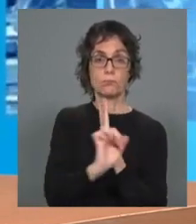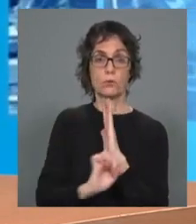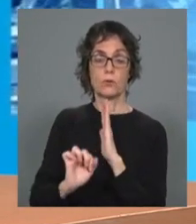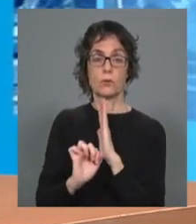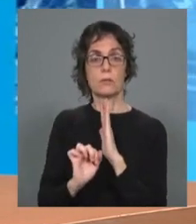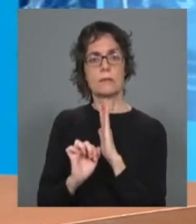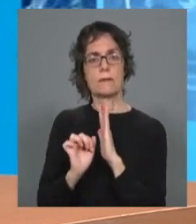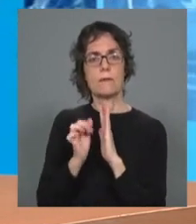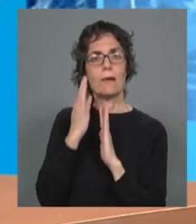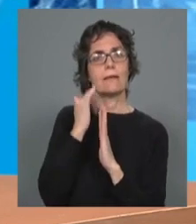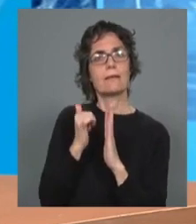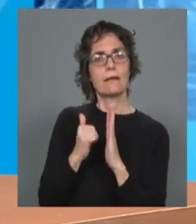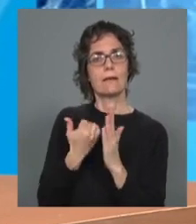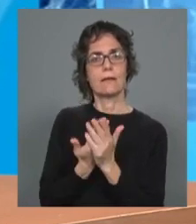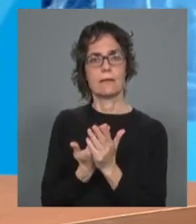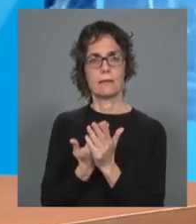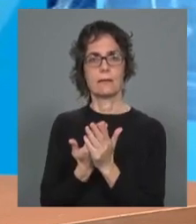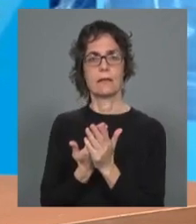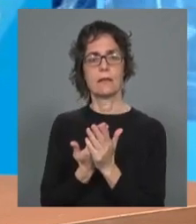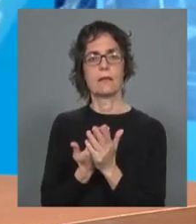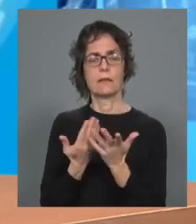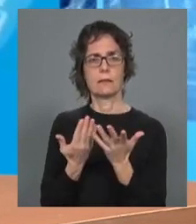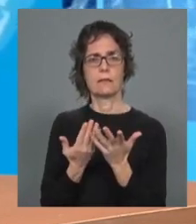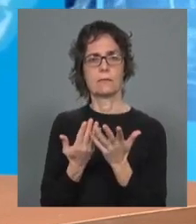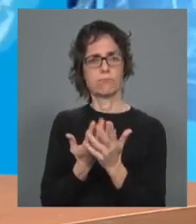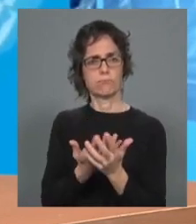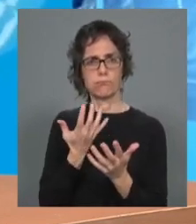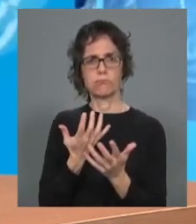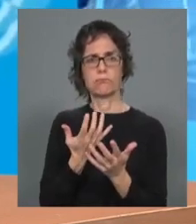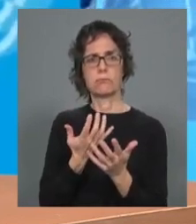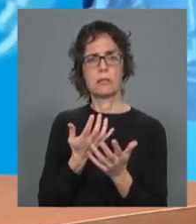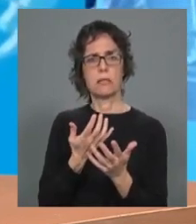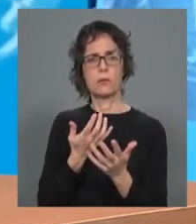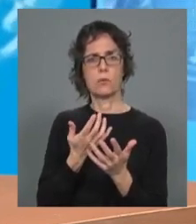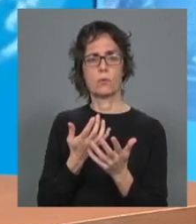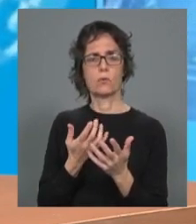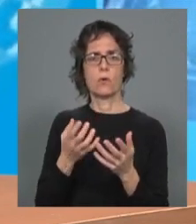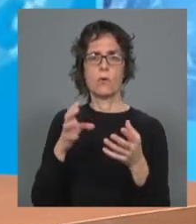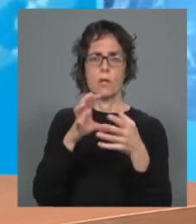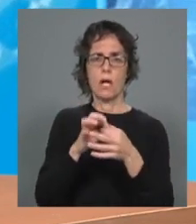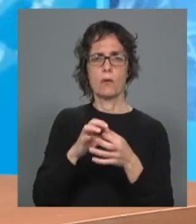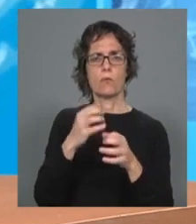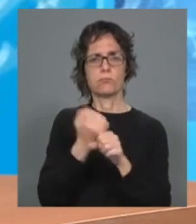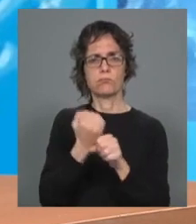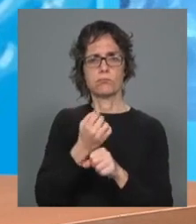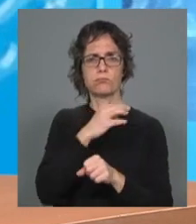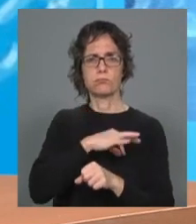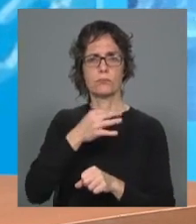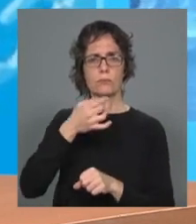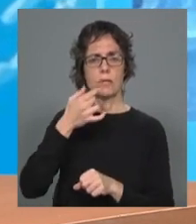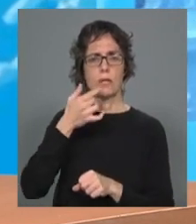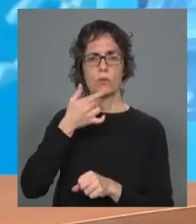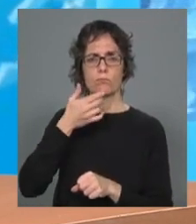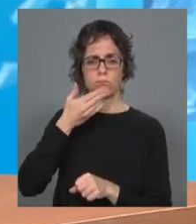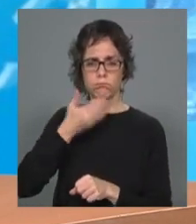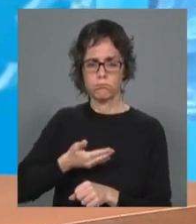sejam cada vez mais credenciadas e realizadas por profissionais habilitados para a salvaguarda deste